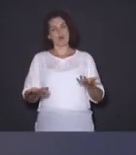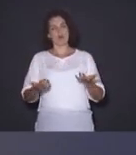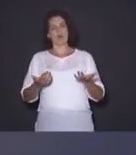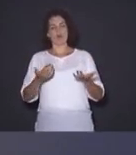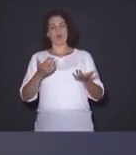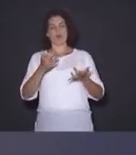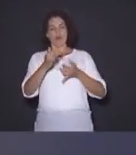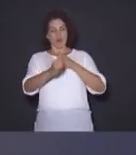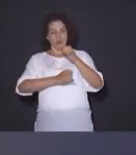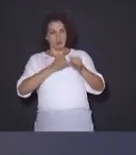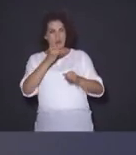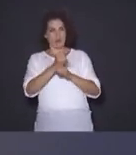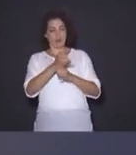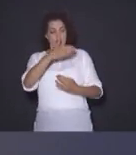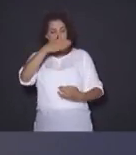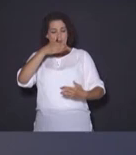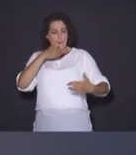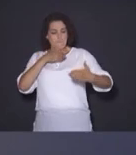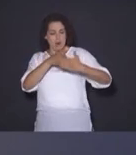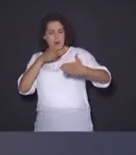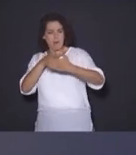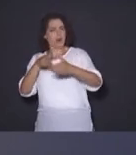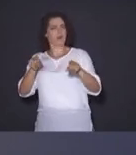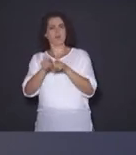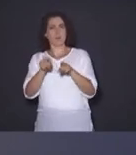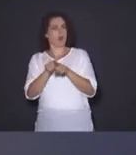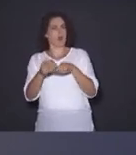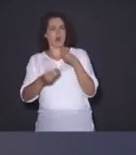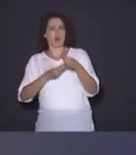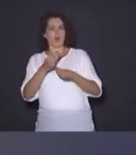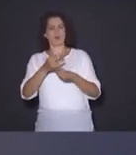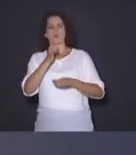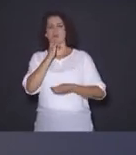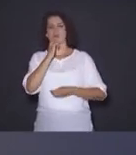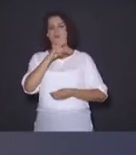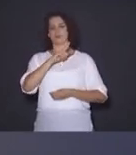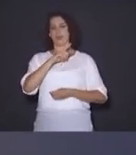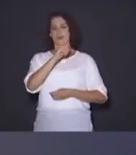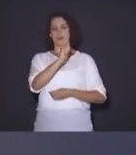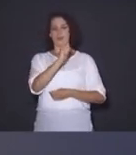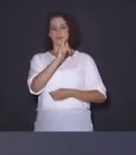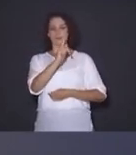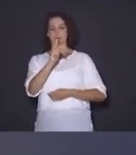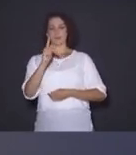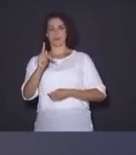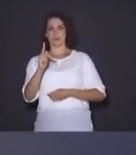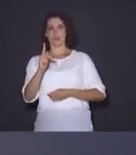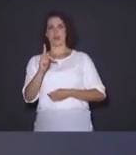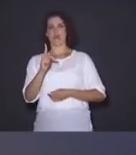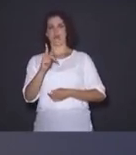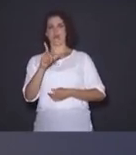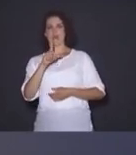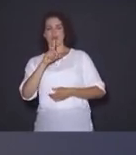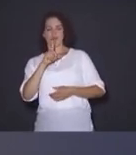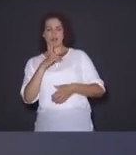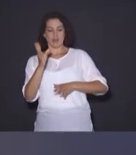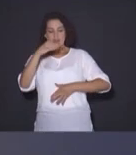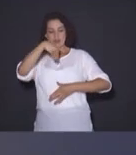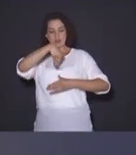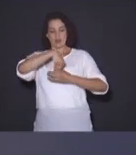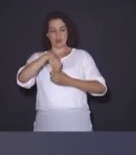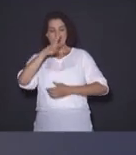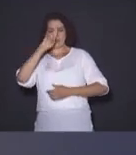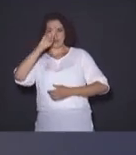está sendo murada o fato de termos esses aplicativos com softwares proprietários que só nos